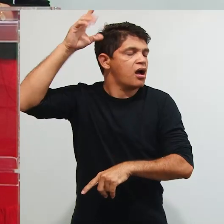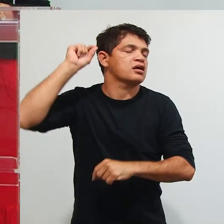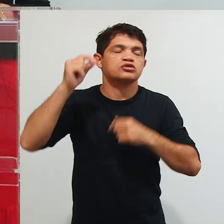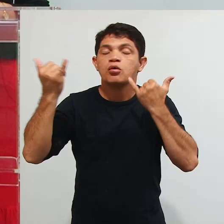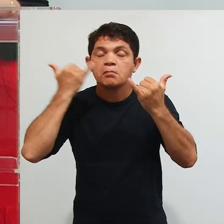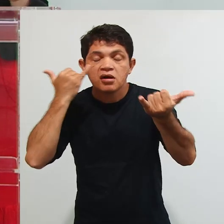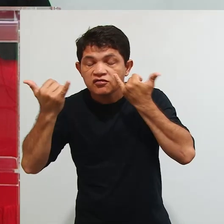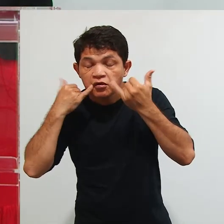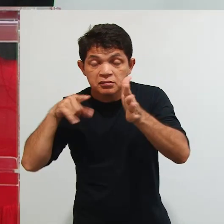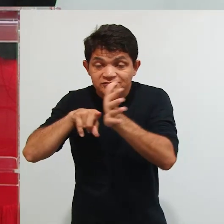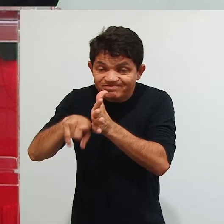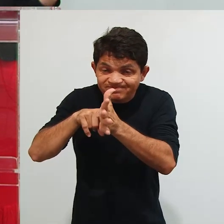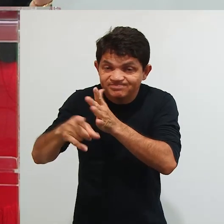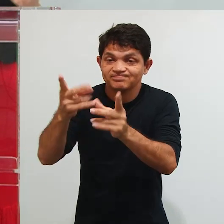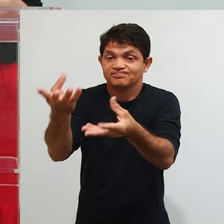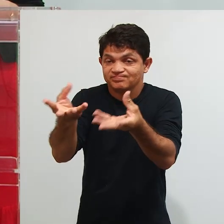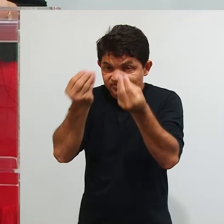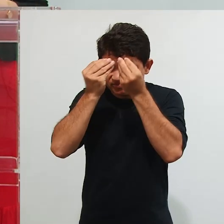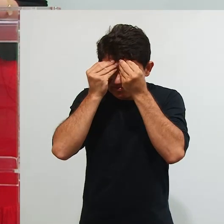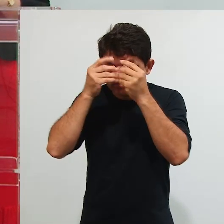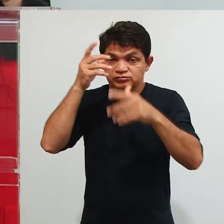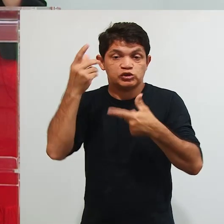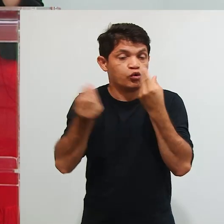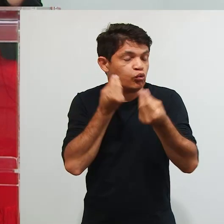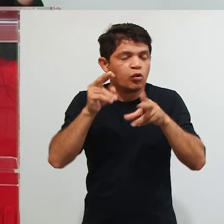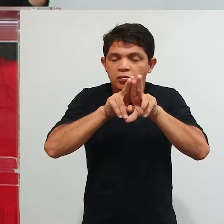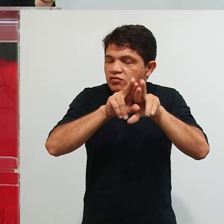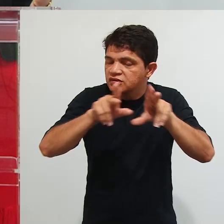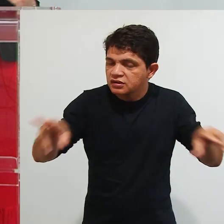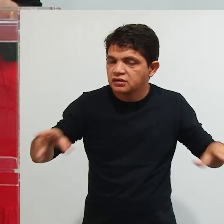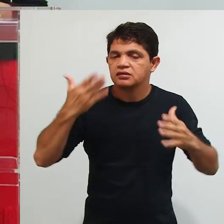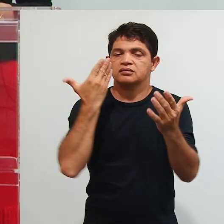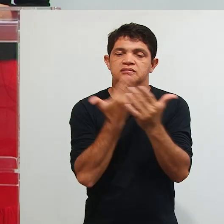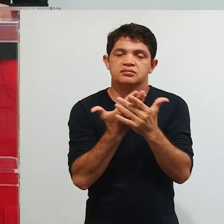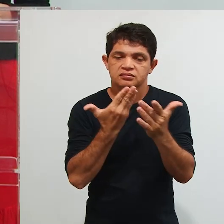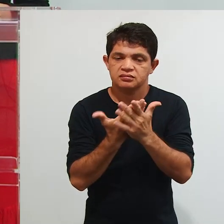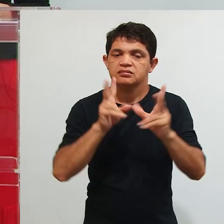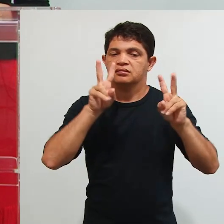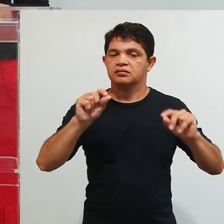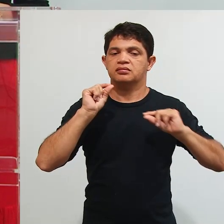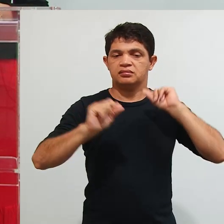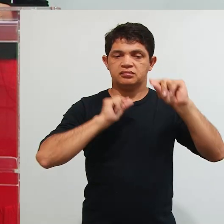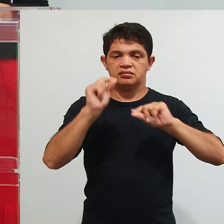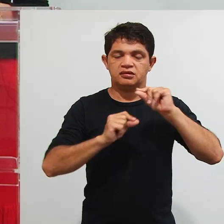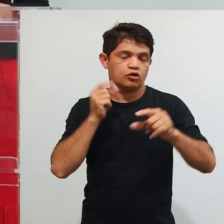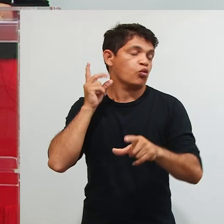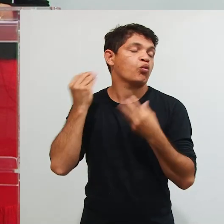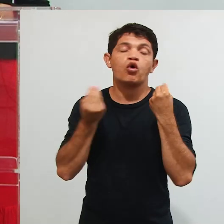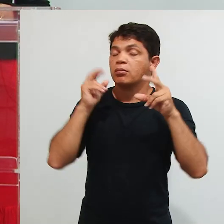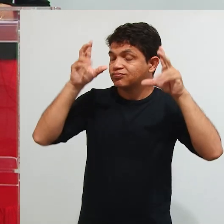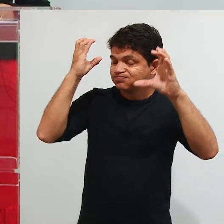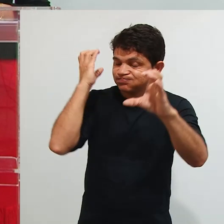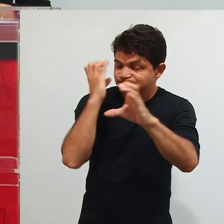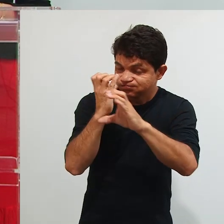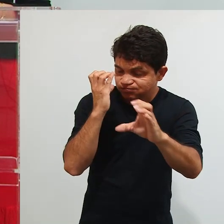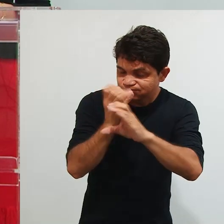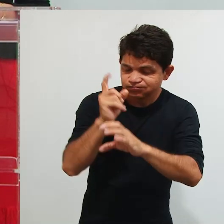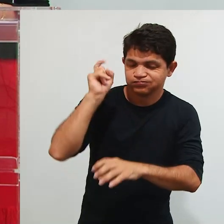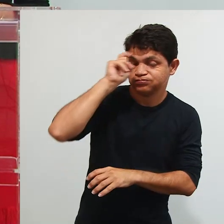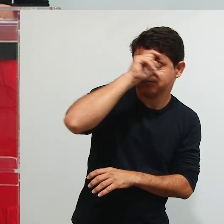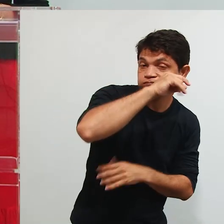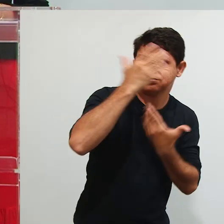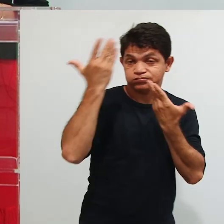né, bastante, procurem mais informações. Hoje nós temos um vasto material sobre essa questão